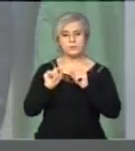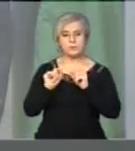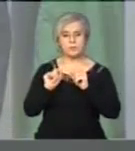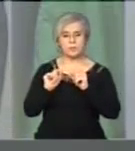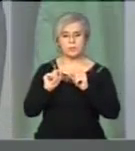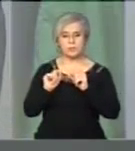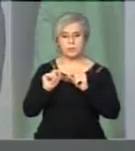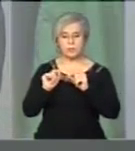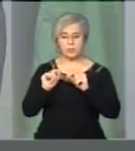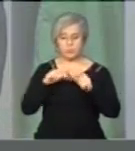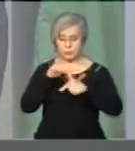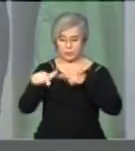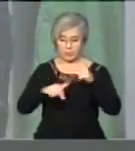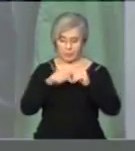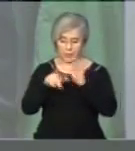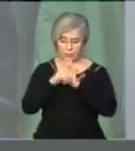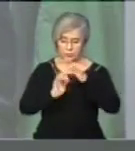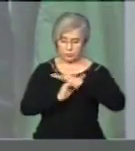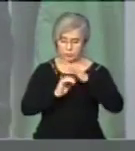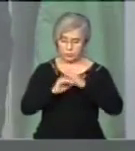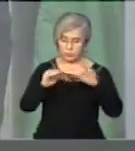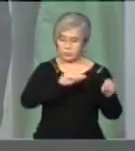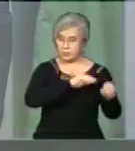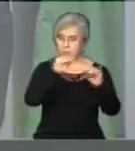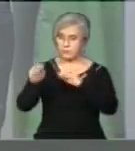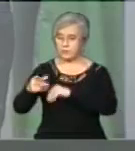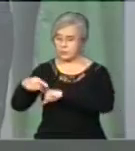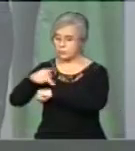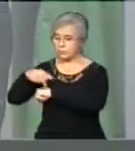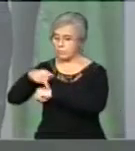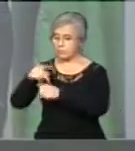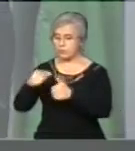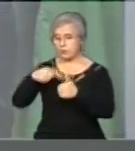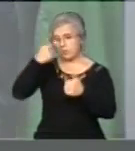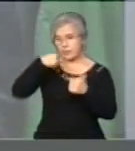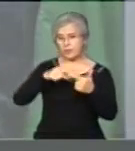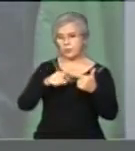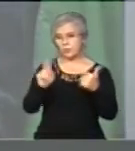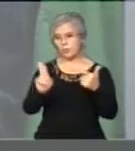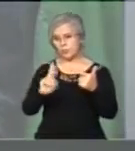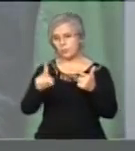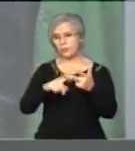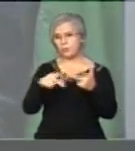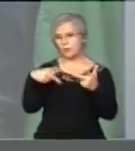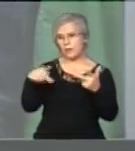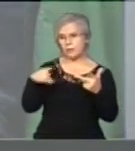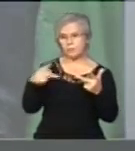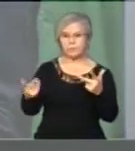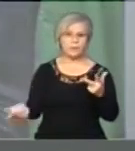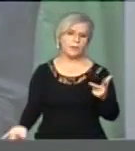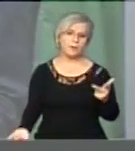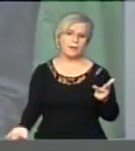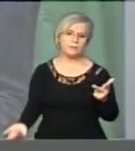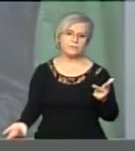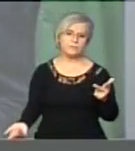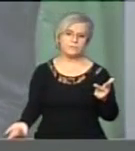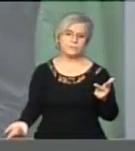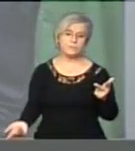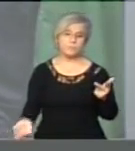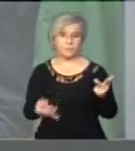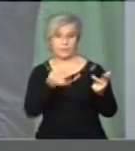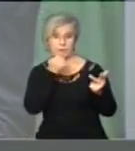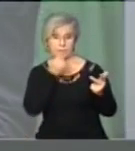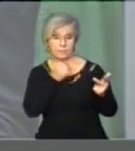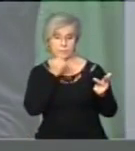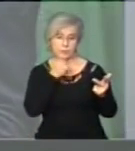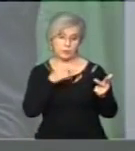outros países. Países vizinhos como o Peru, o Uruguai e o Paraguai. E para ilustrar isso,